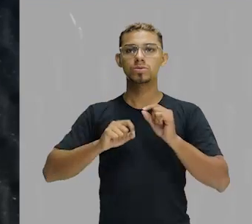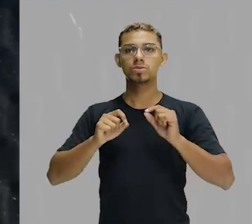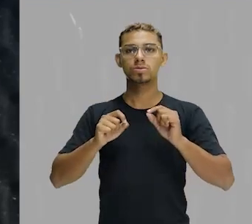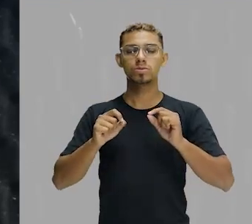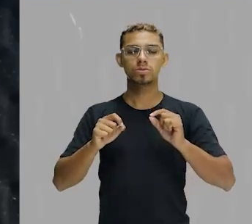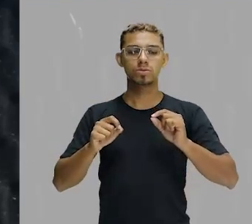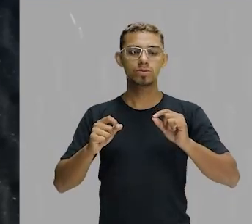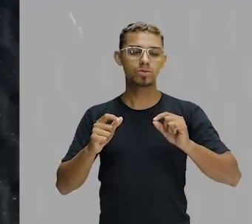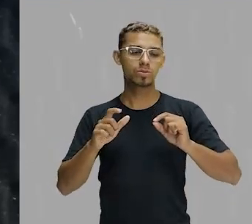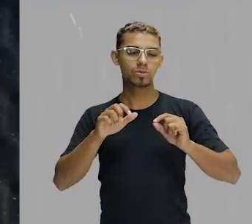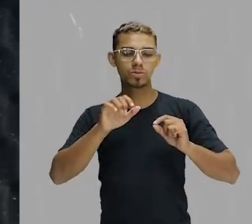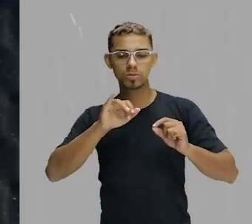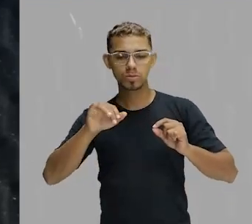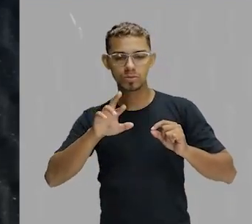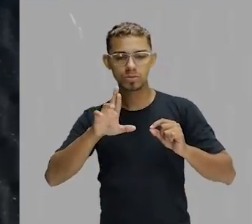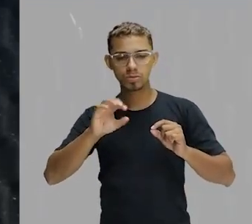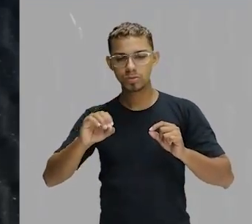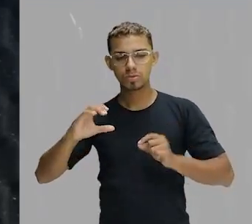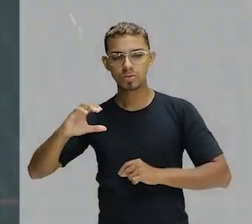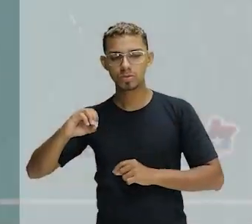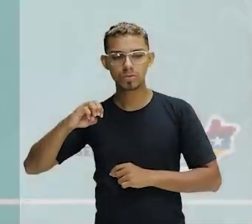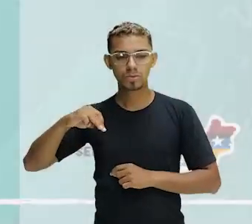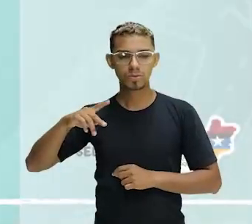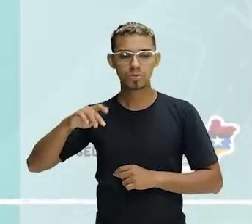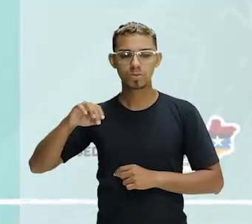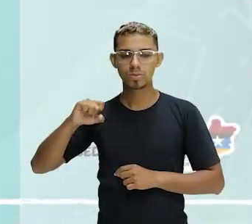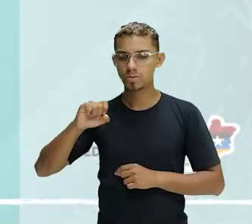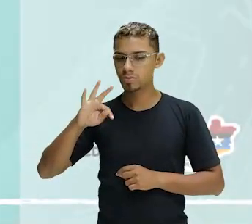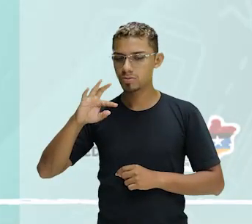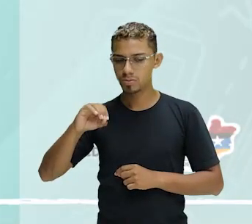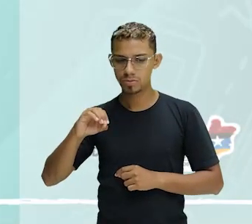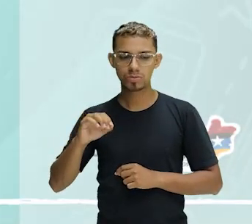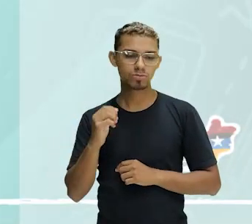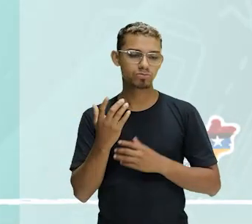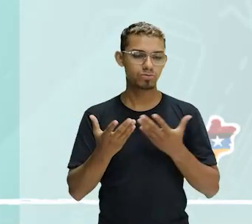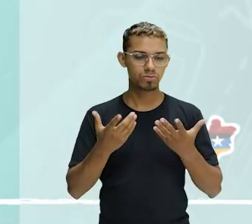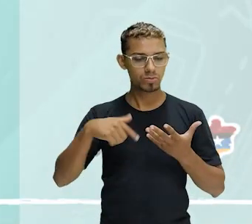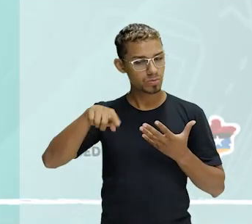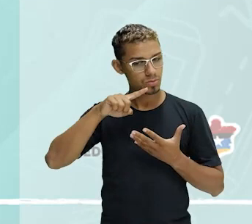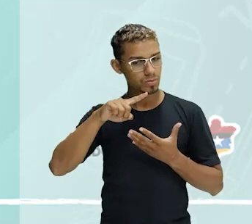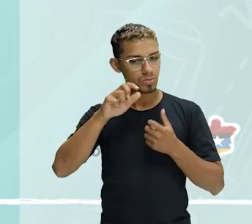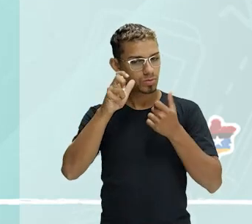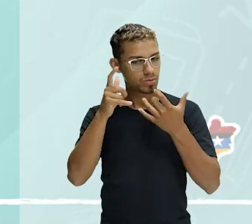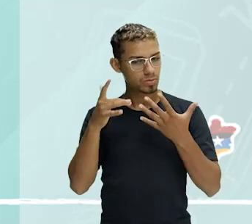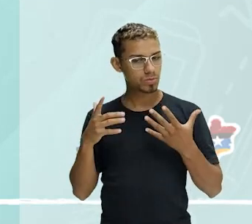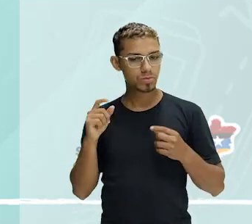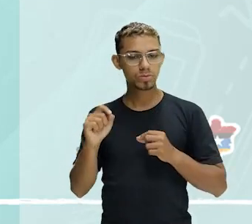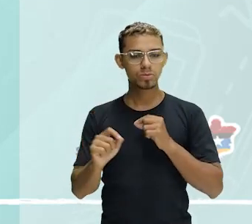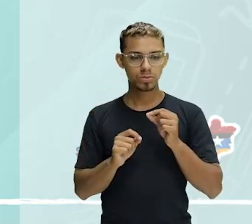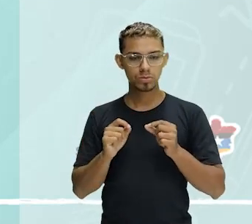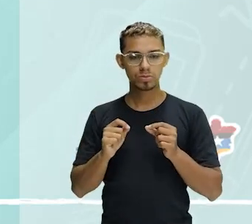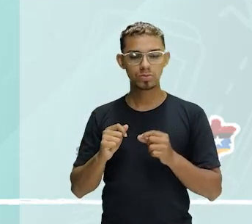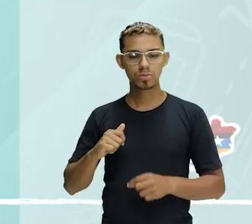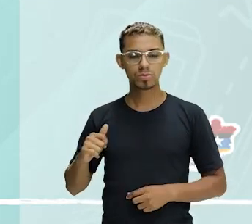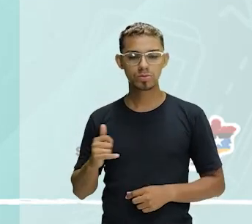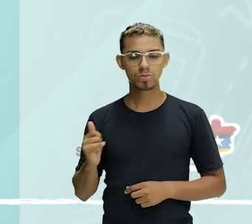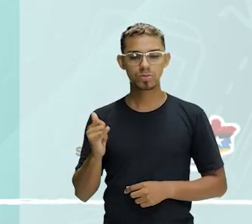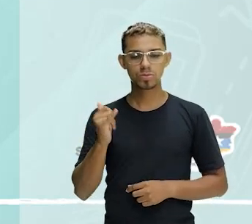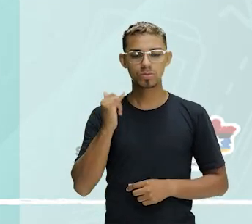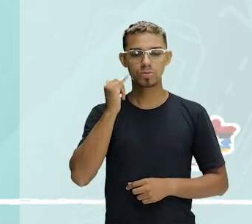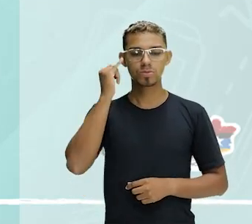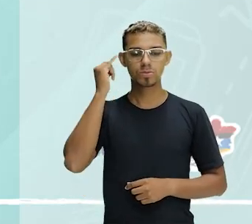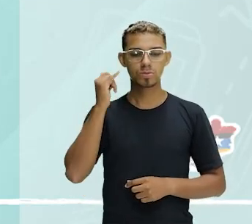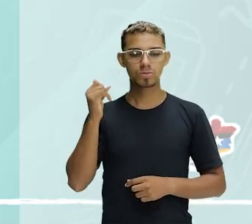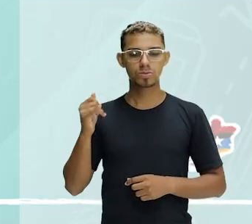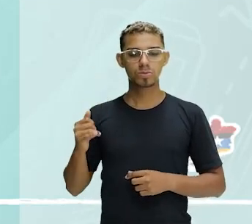é que essas coisas vão se comportar? Acompanhe aí comigo. Como eu disse para você, a ideia aqui é de juros compostos, ou